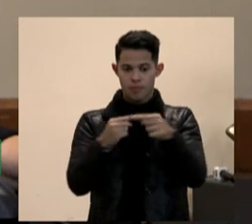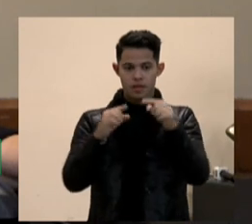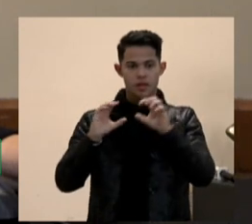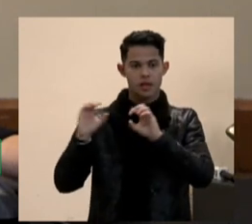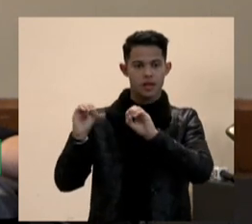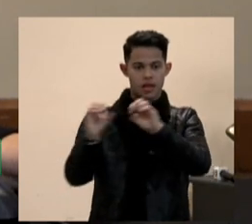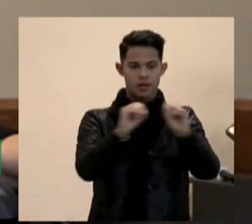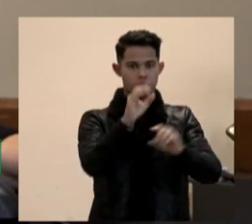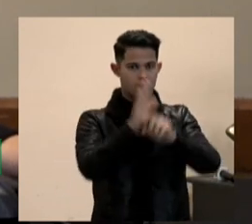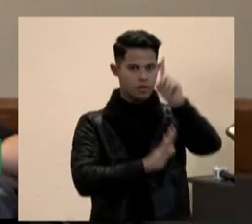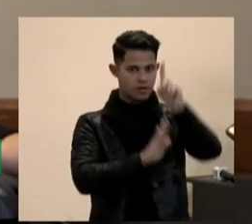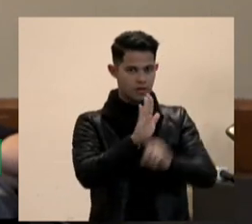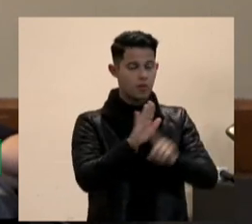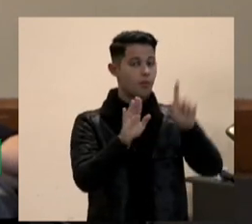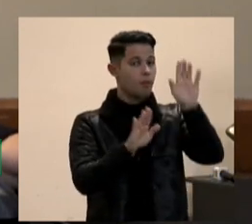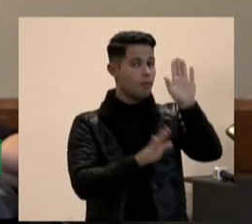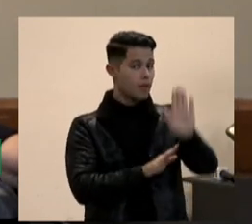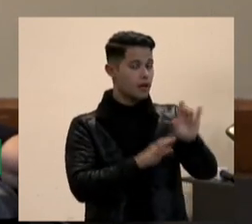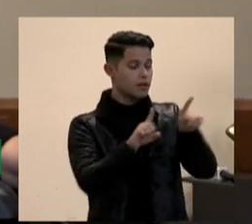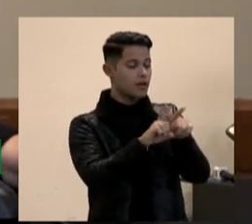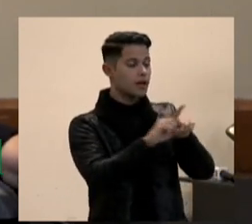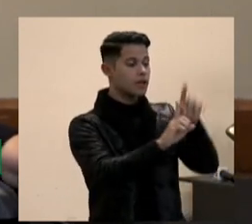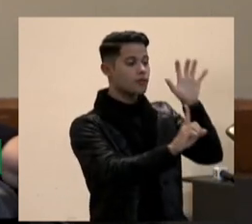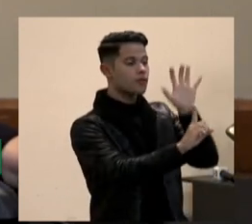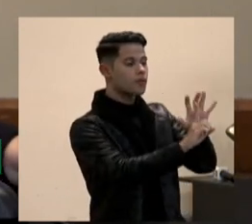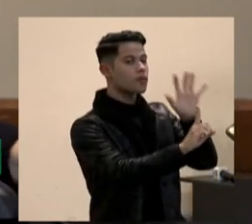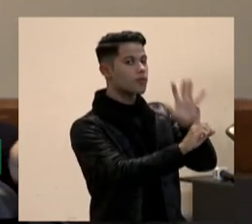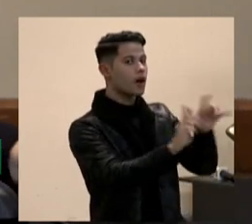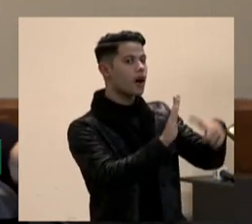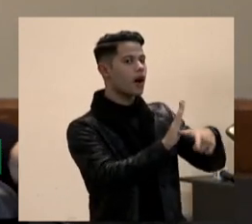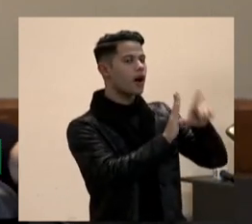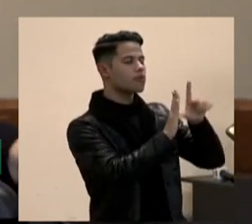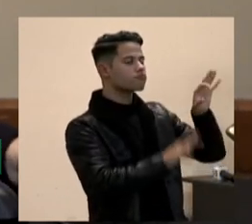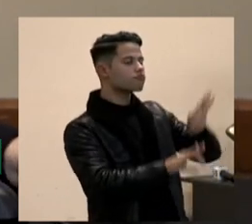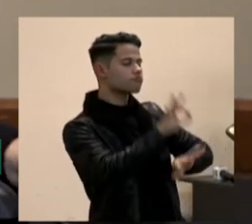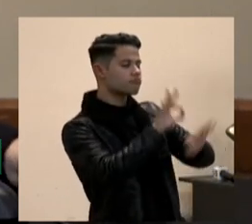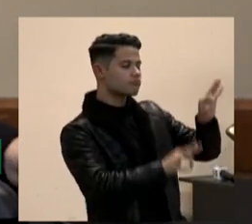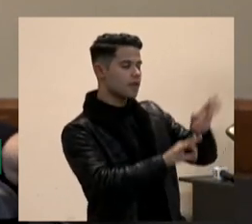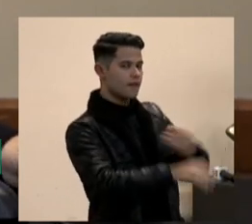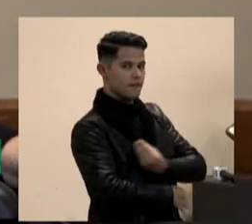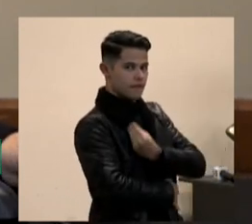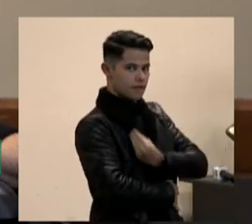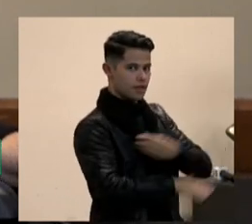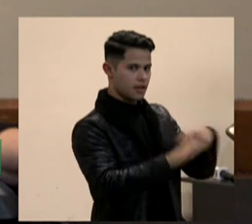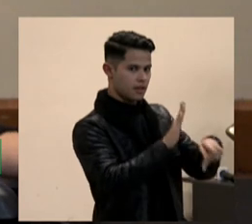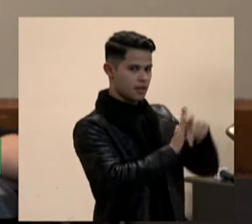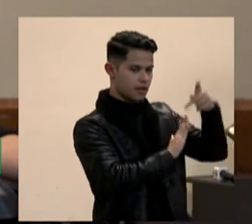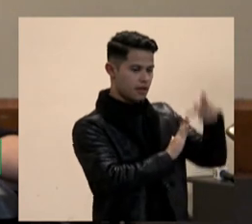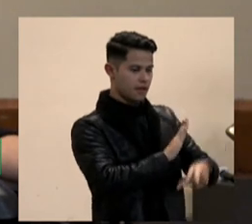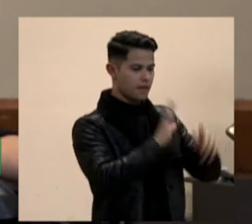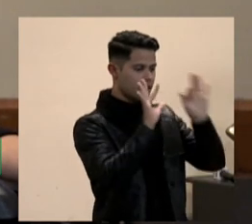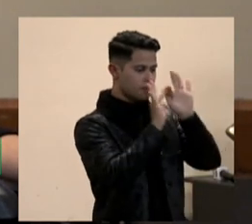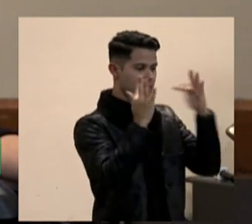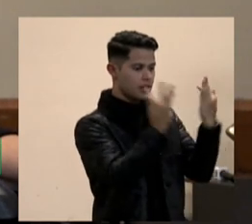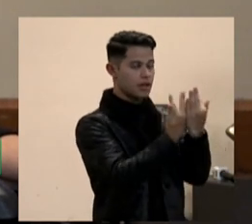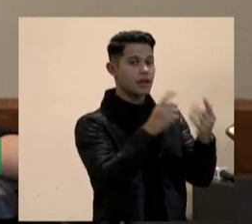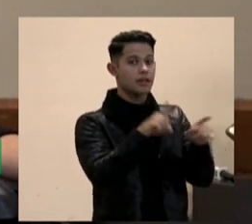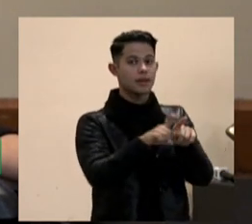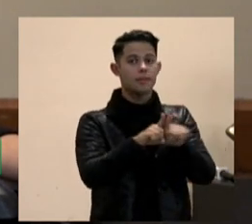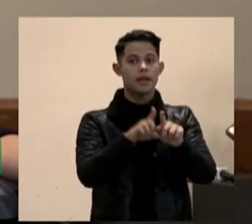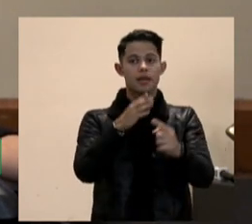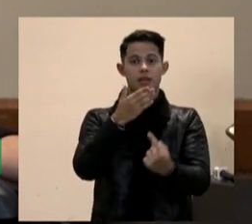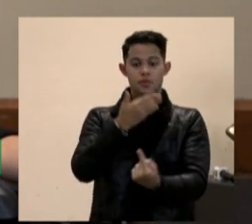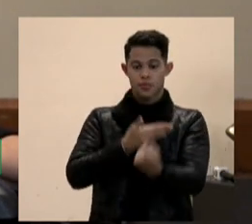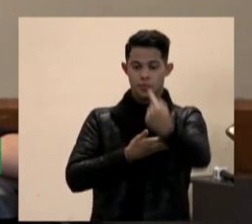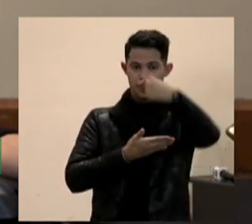educacional, mas que vai ter um impacto na forma de organização de vida dessas famílias e também nas suas condições objetivas de vida, né?